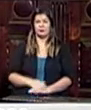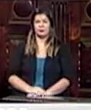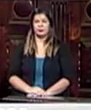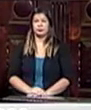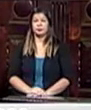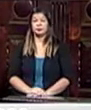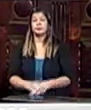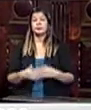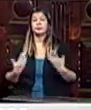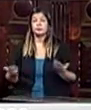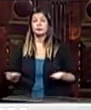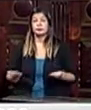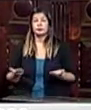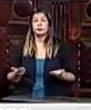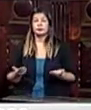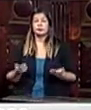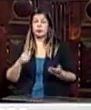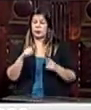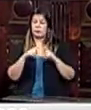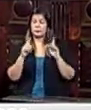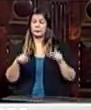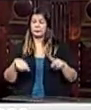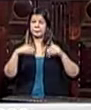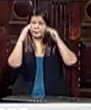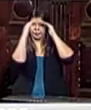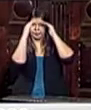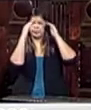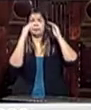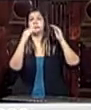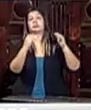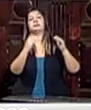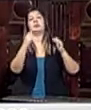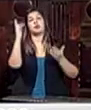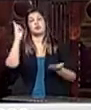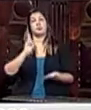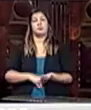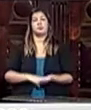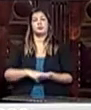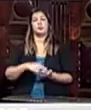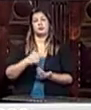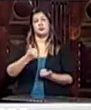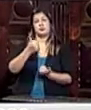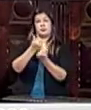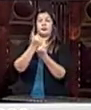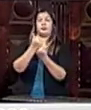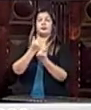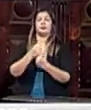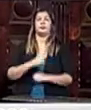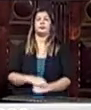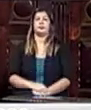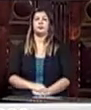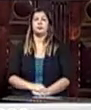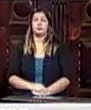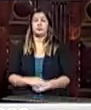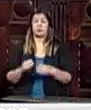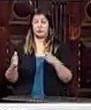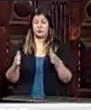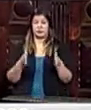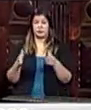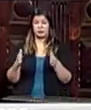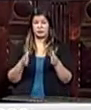E as instituições foram respeitadas. Assumiu o vice-presidente da República. Nesse período,